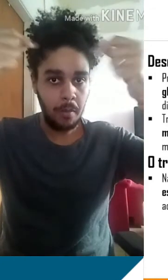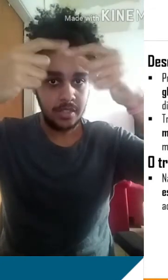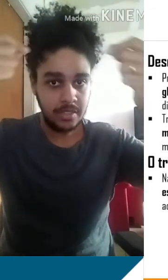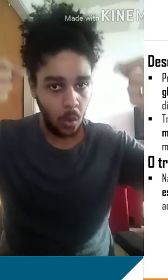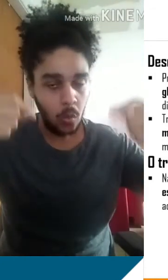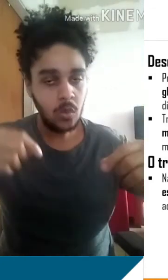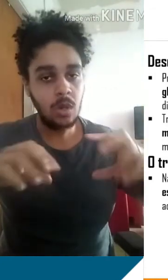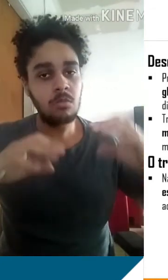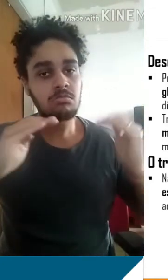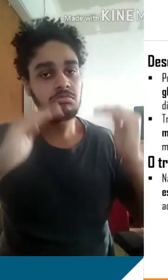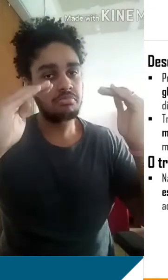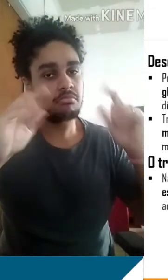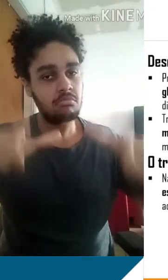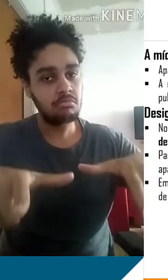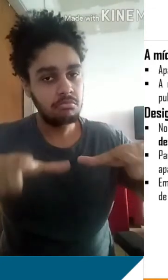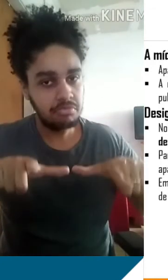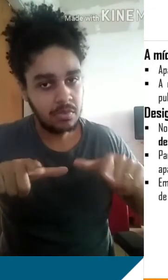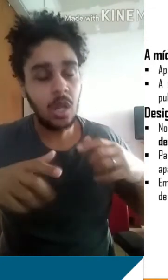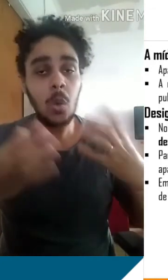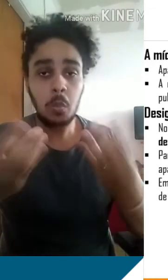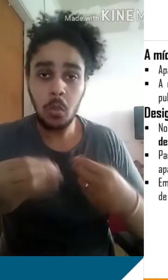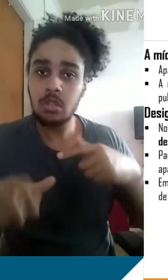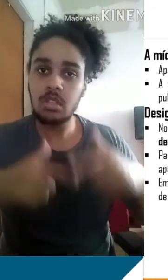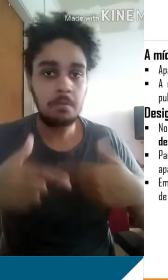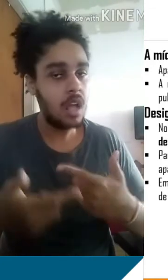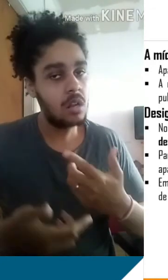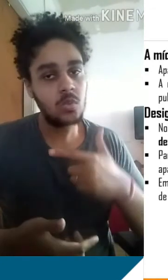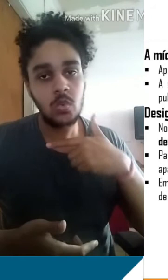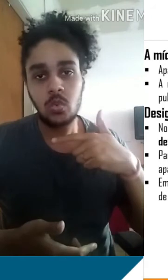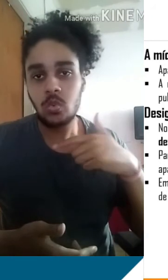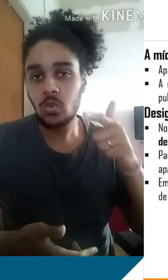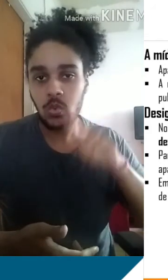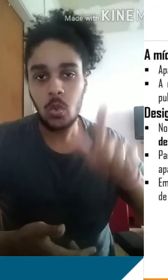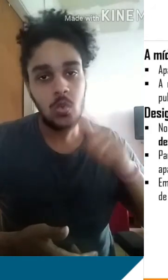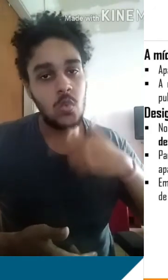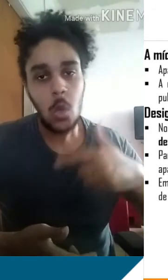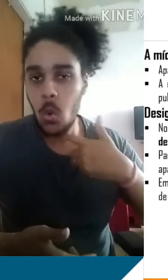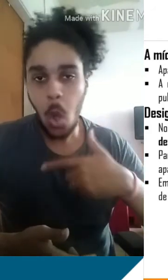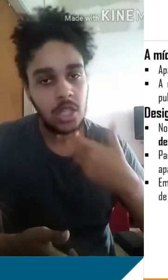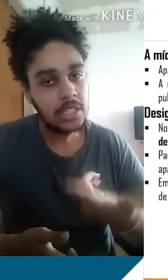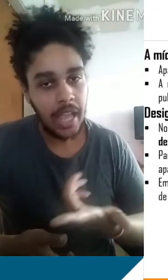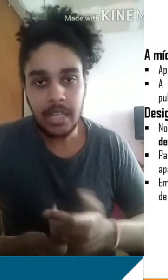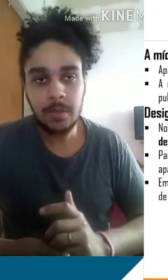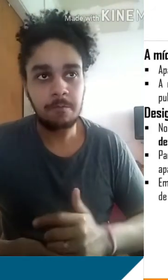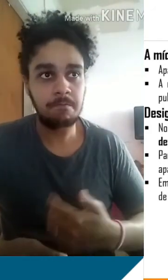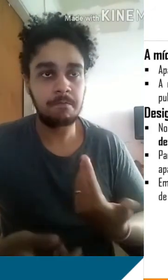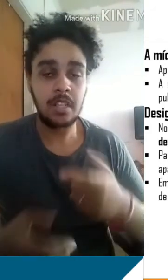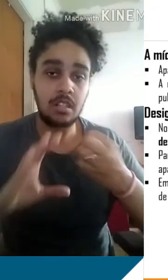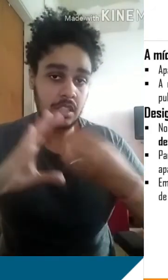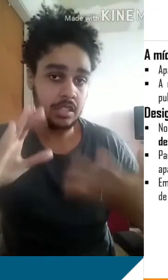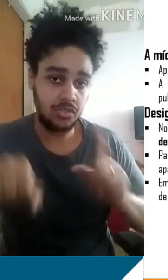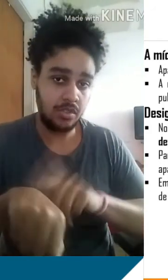trabalho. Também é uma característica desse momento. Beleza? E aí, para ir finalizando,